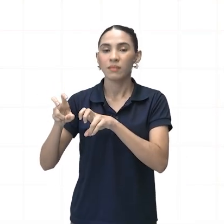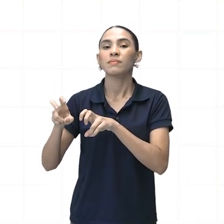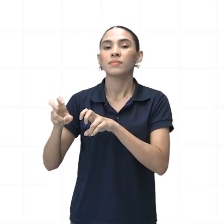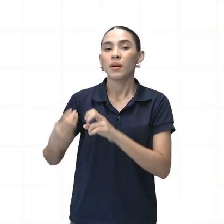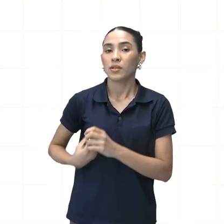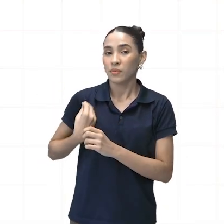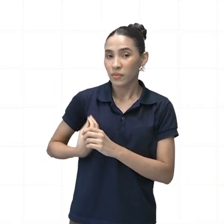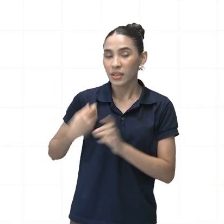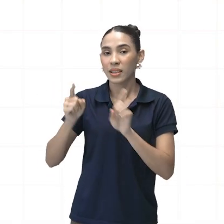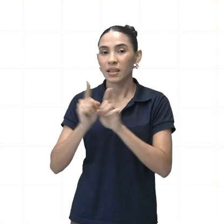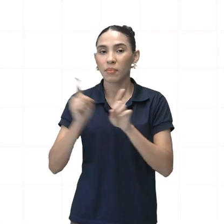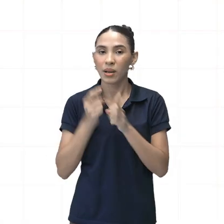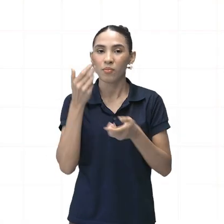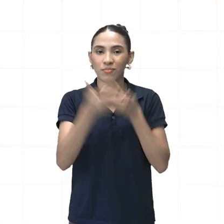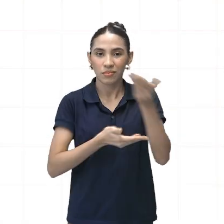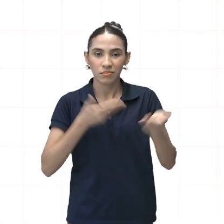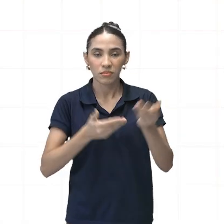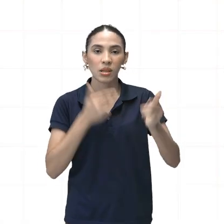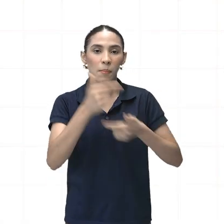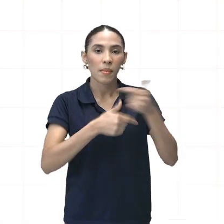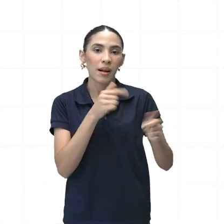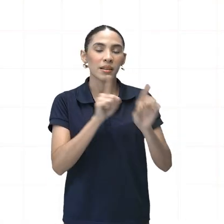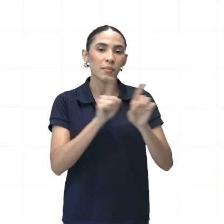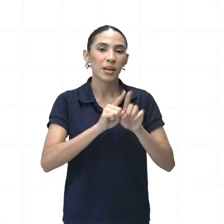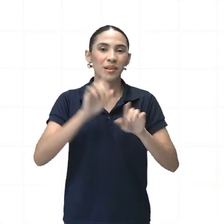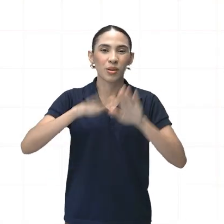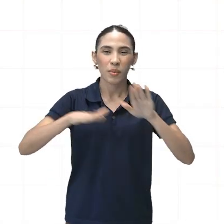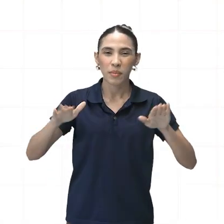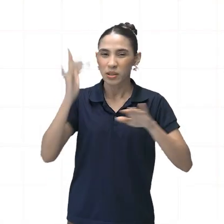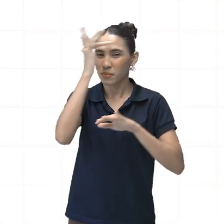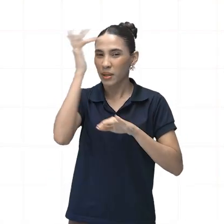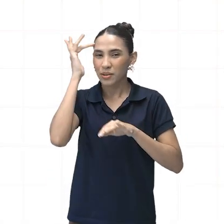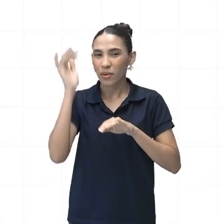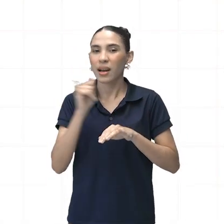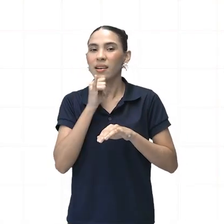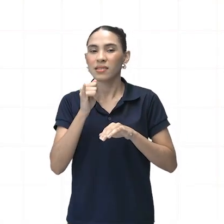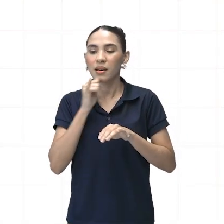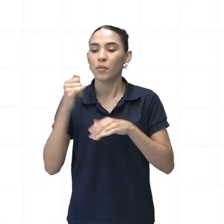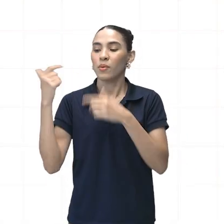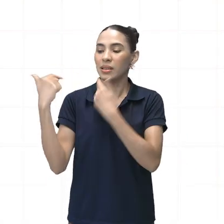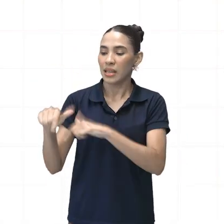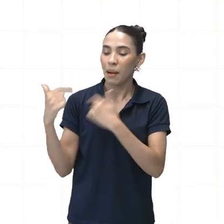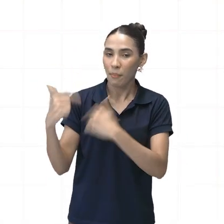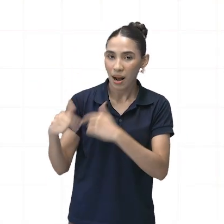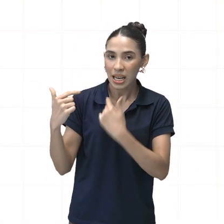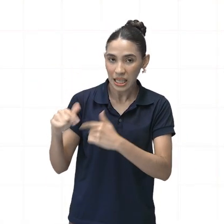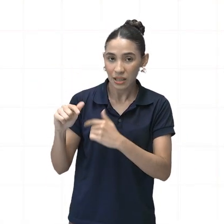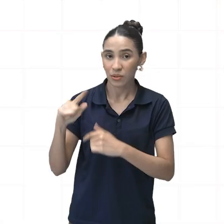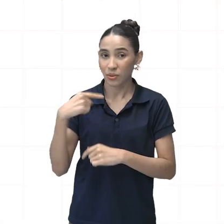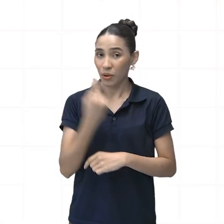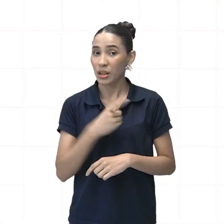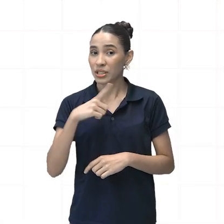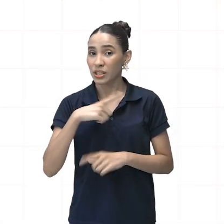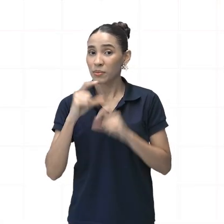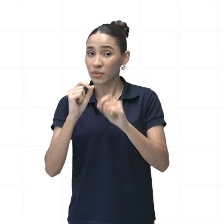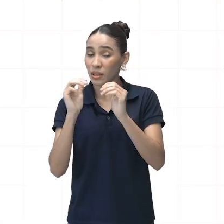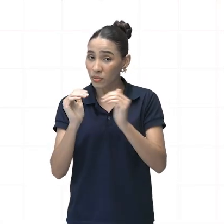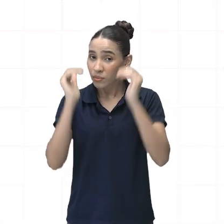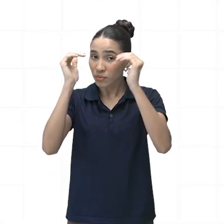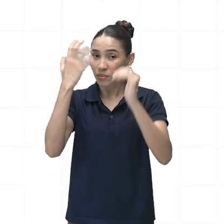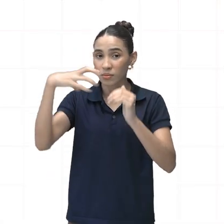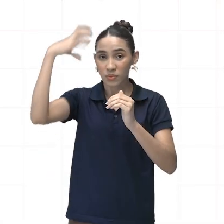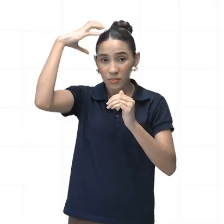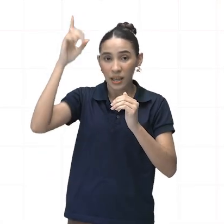trabalho servil e normalmente, né, a partir das pessoas que estavam ali trabalhando, nós tínhamos um reinado e